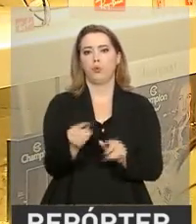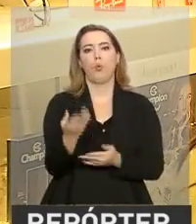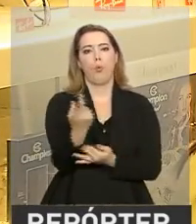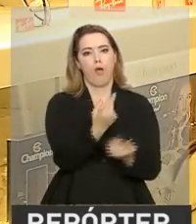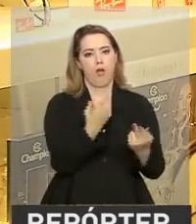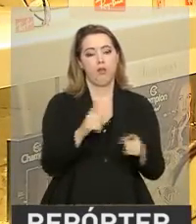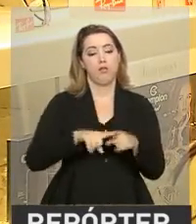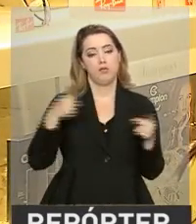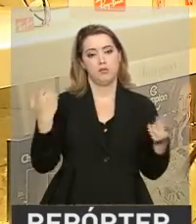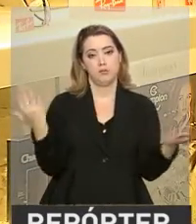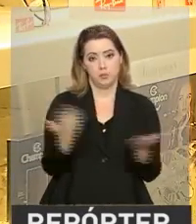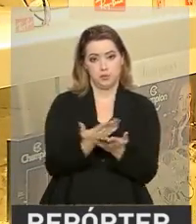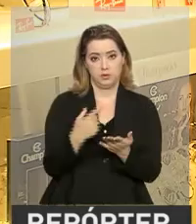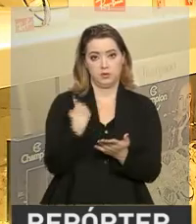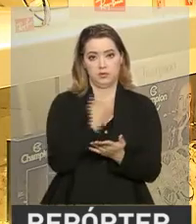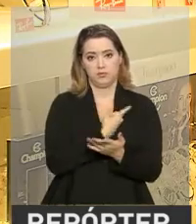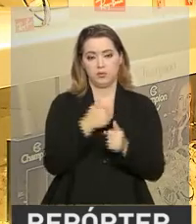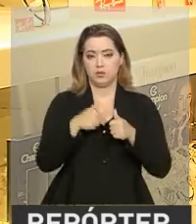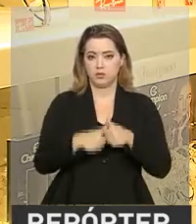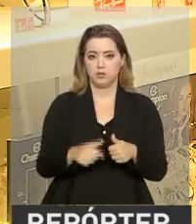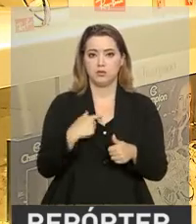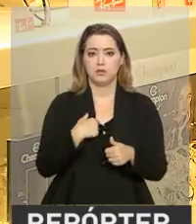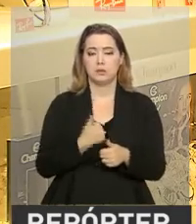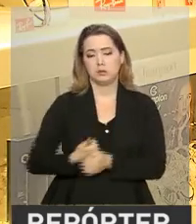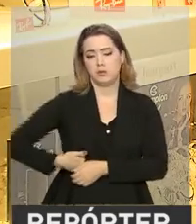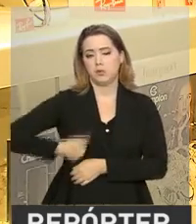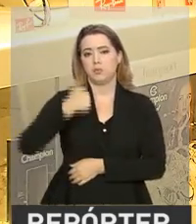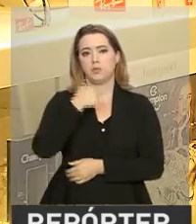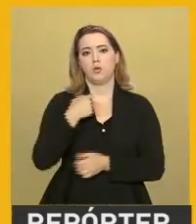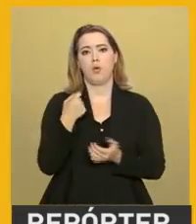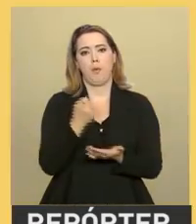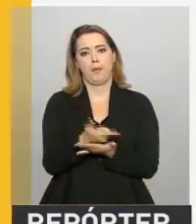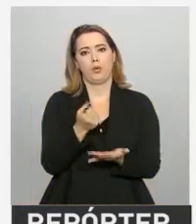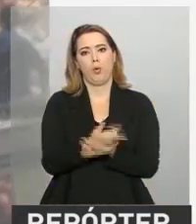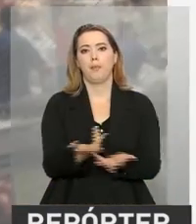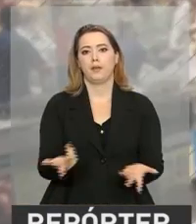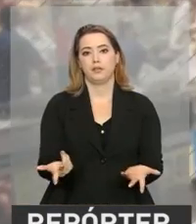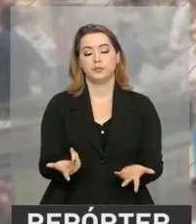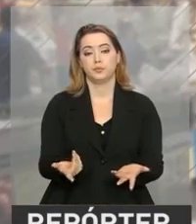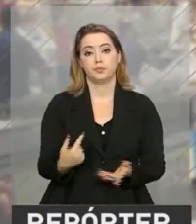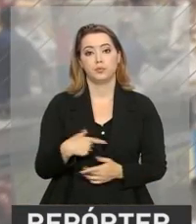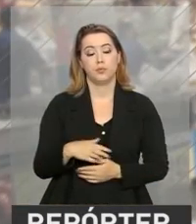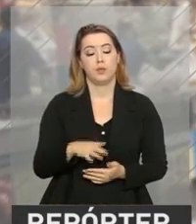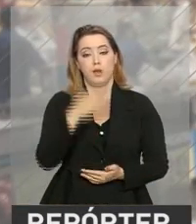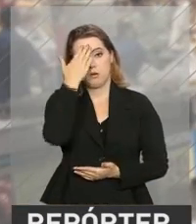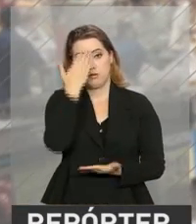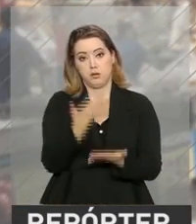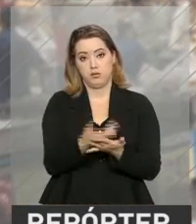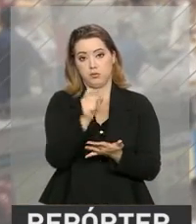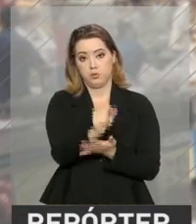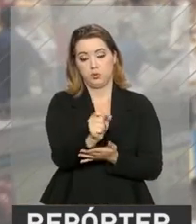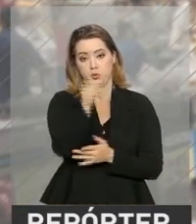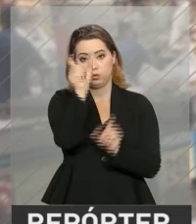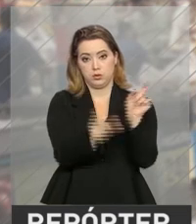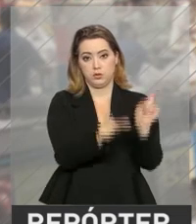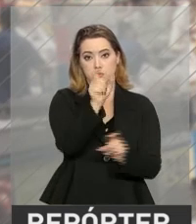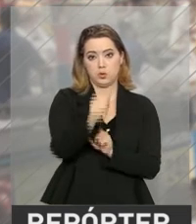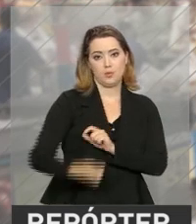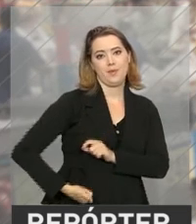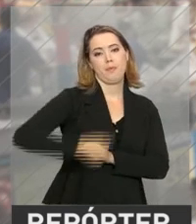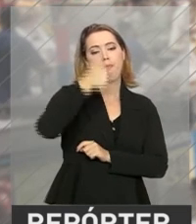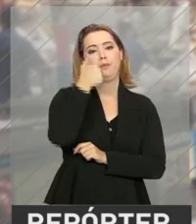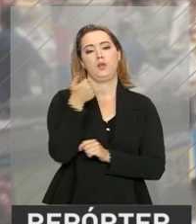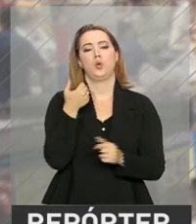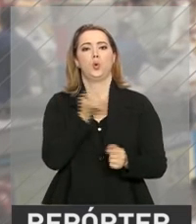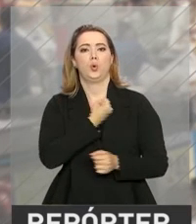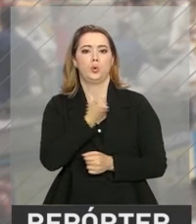que a gente está numa, assim, um pouco mais confortável para gastar. O índice de confiança do consumidor atingiu o maior índice desde dezembro